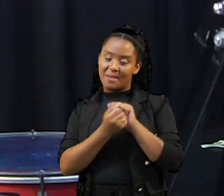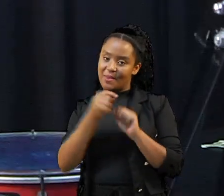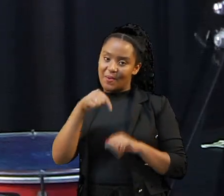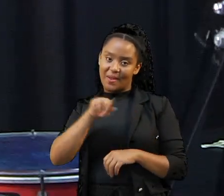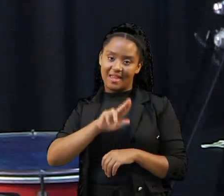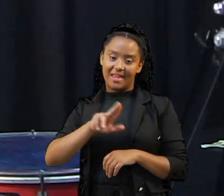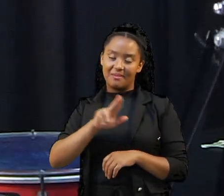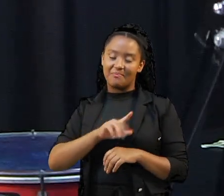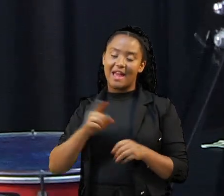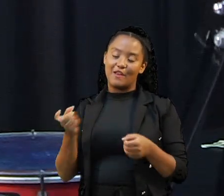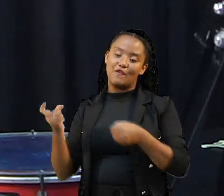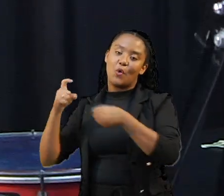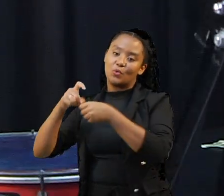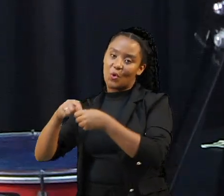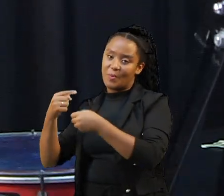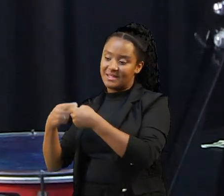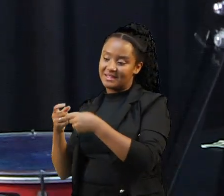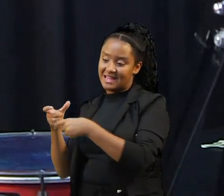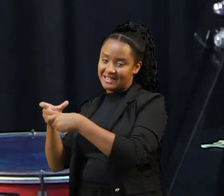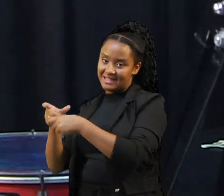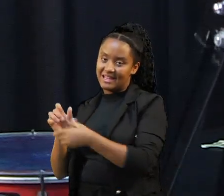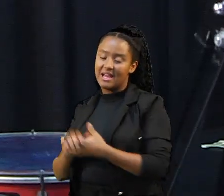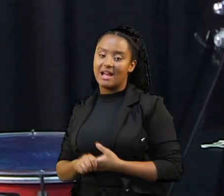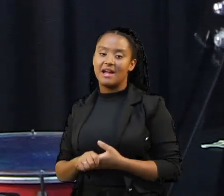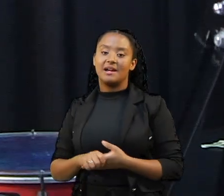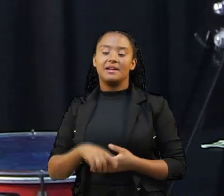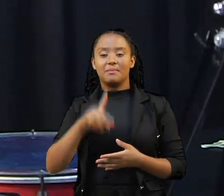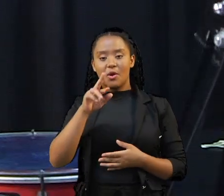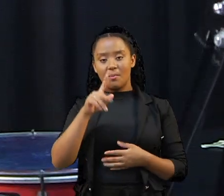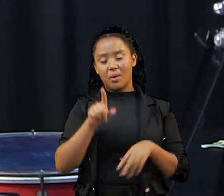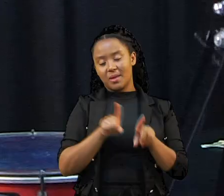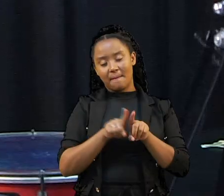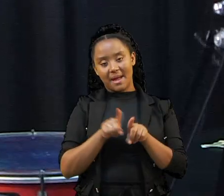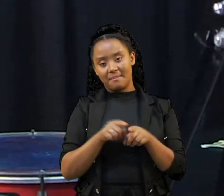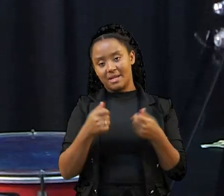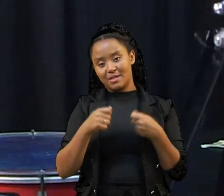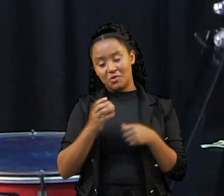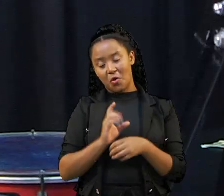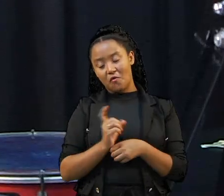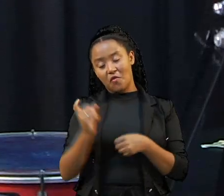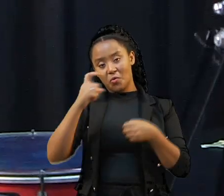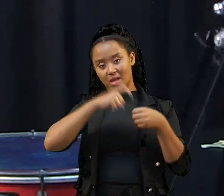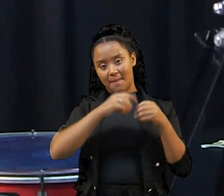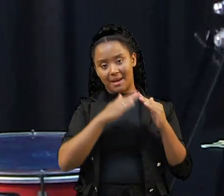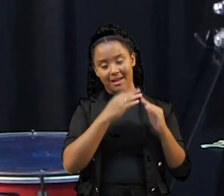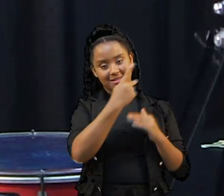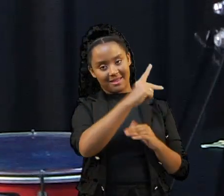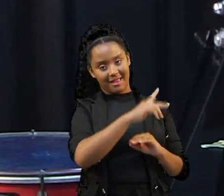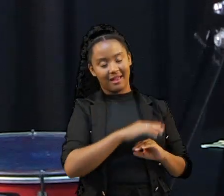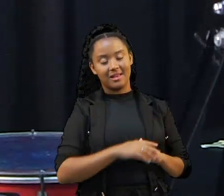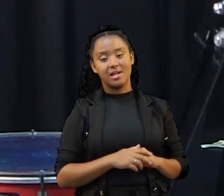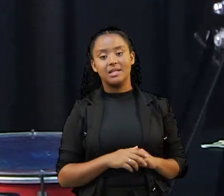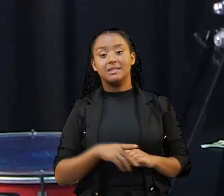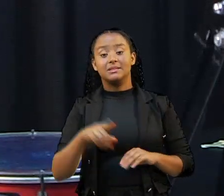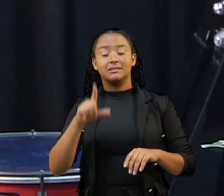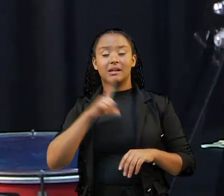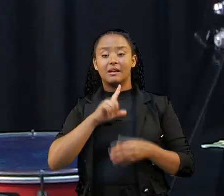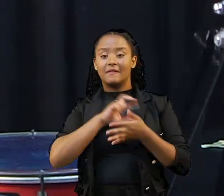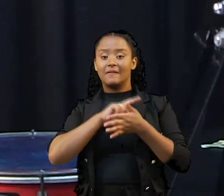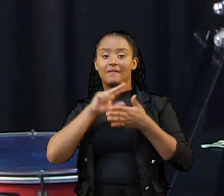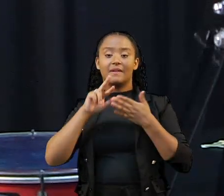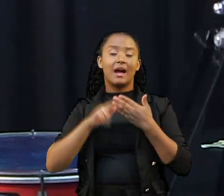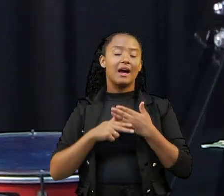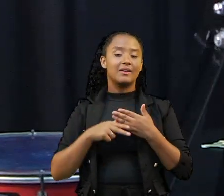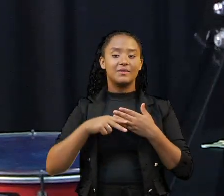para outro lugar, né? E aí, aqui também tem vários lugares que fazem esse